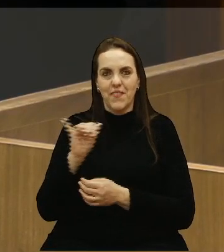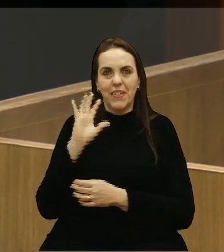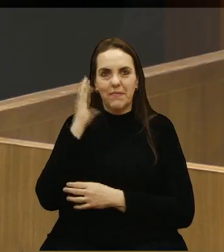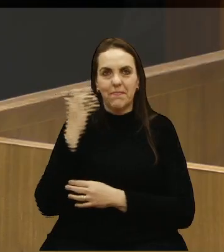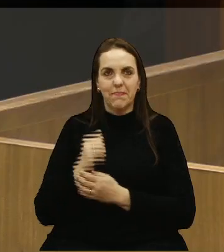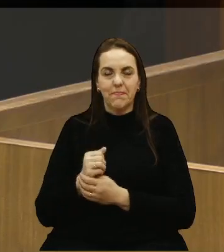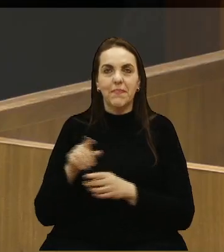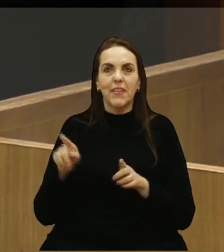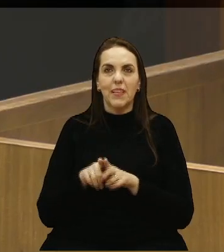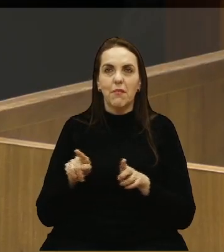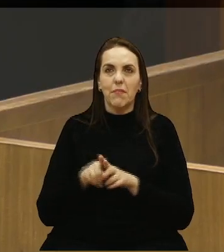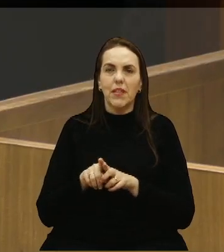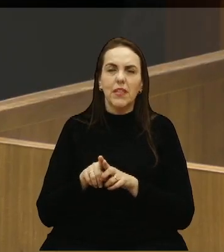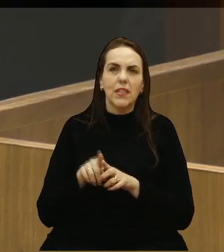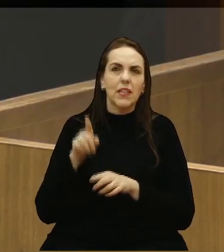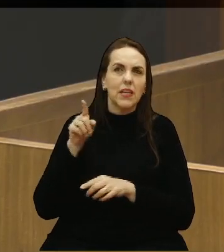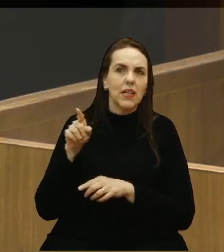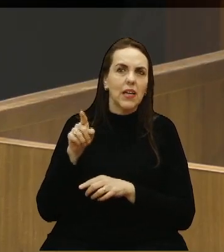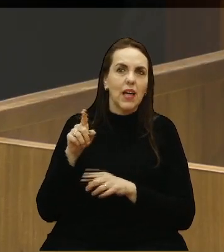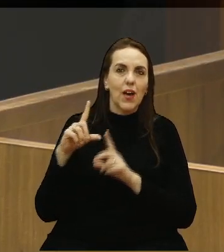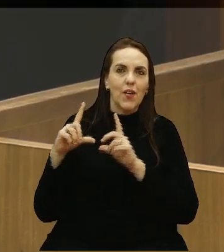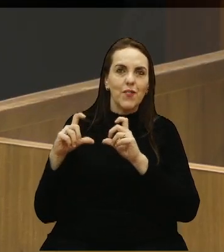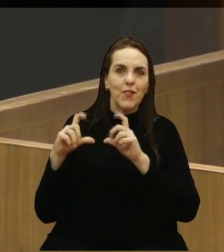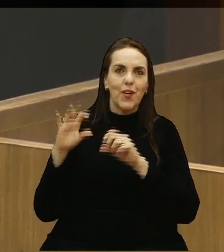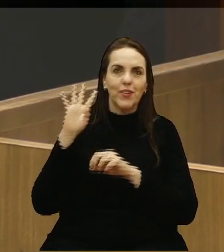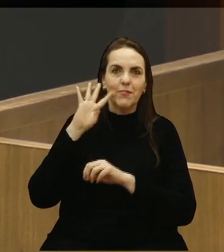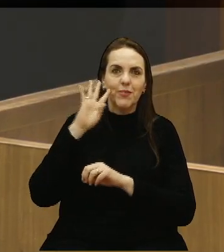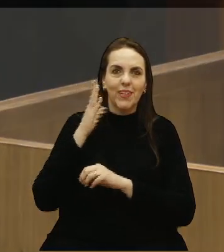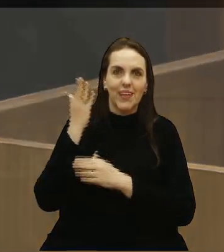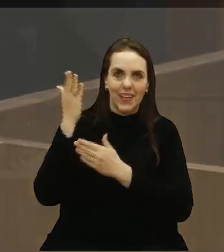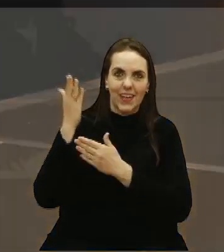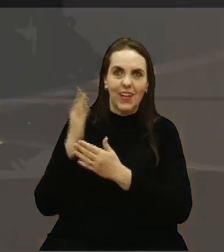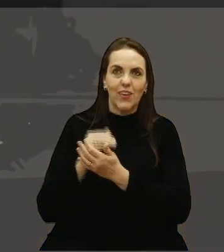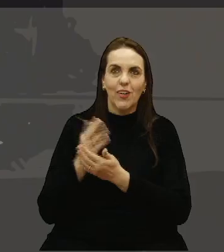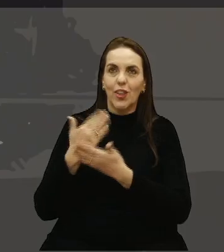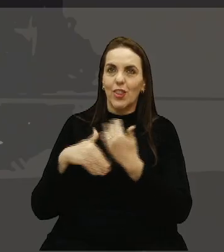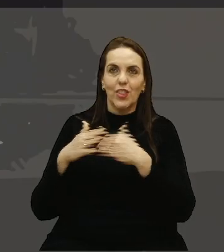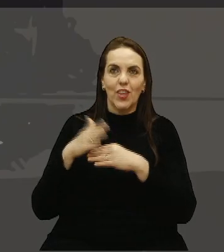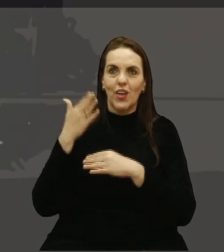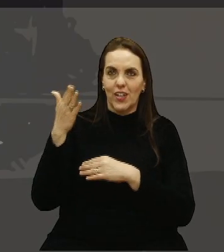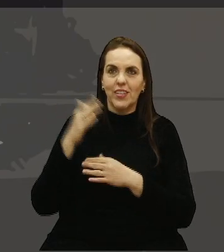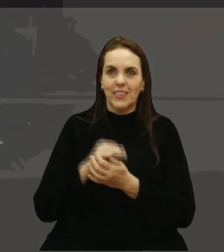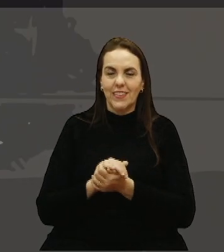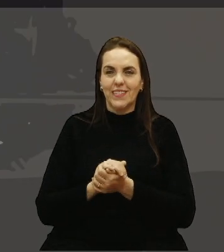vereador Sombra, e eu vou pedir, ali está a foto muito legal de todos nós vereadores.